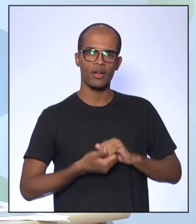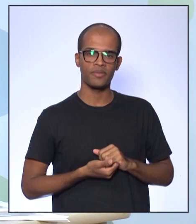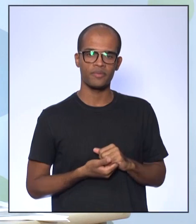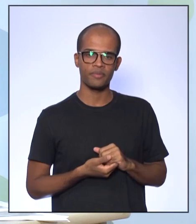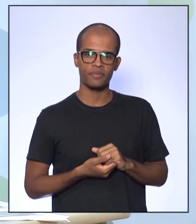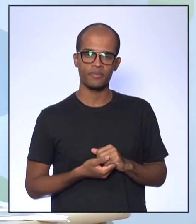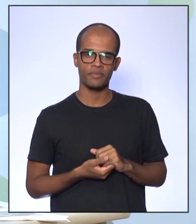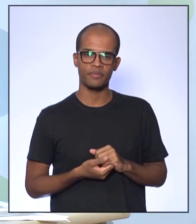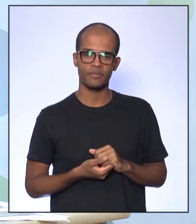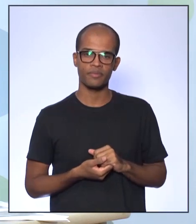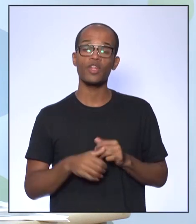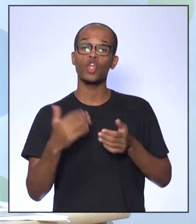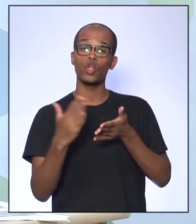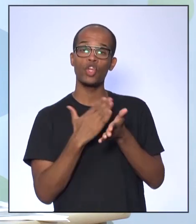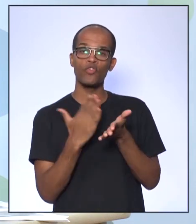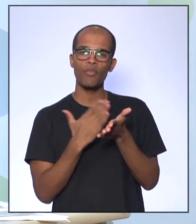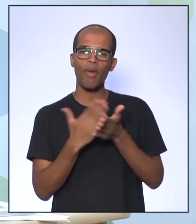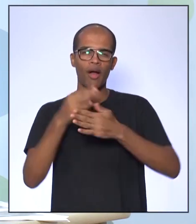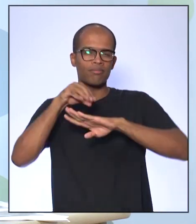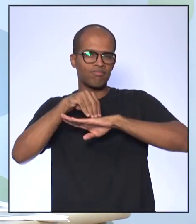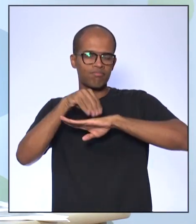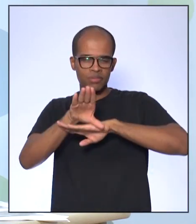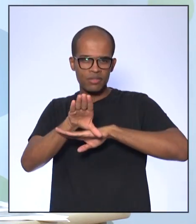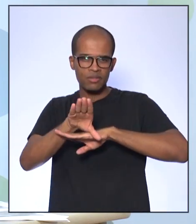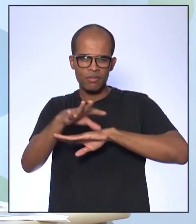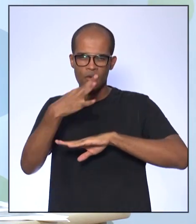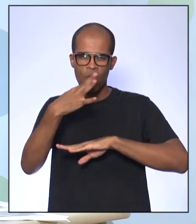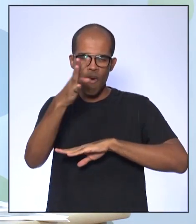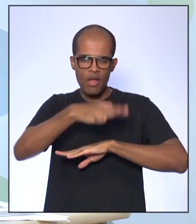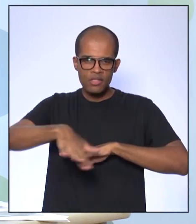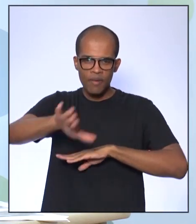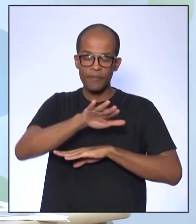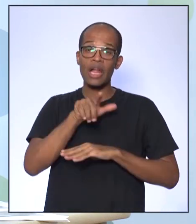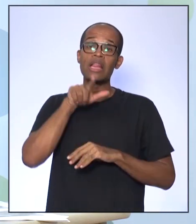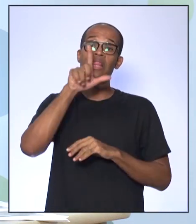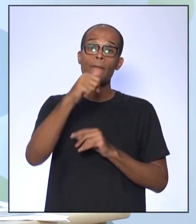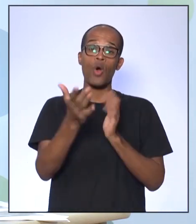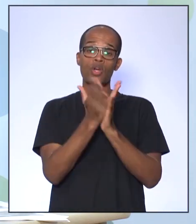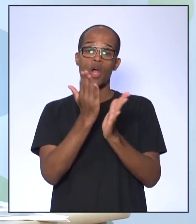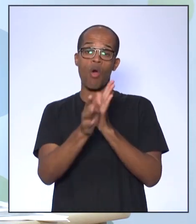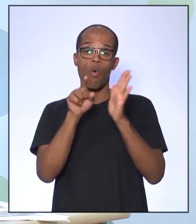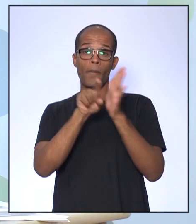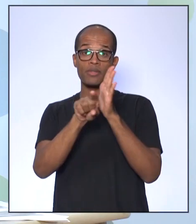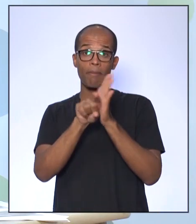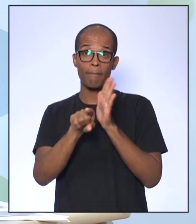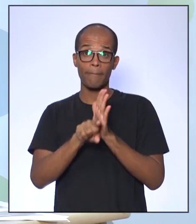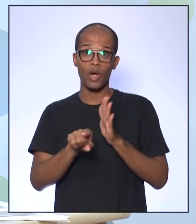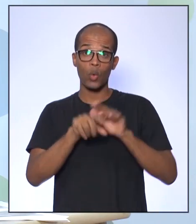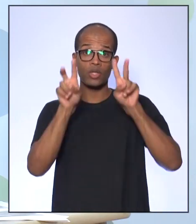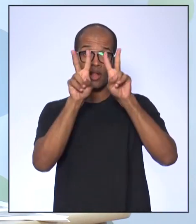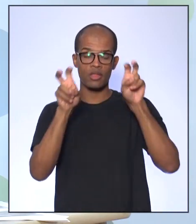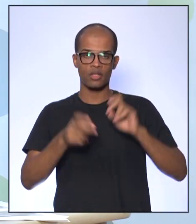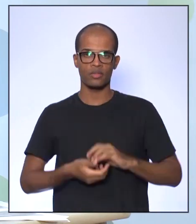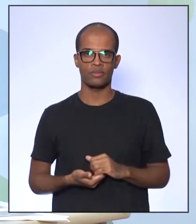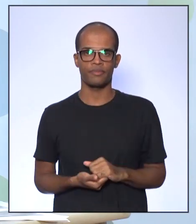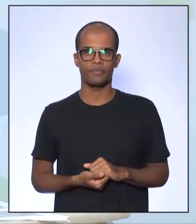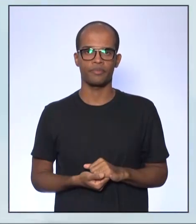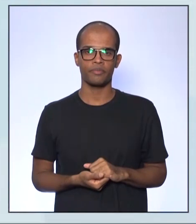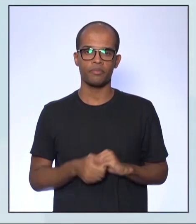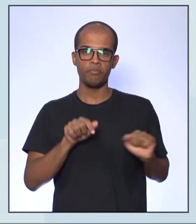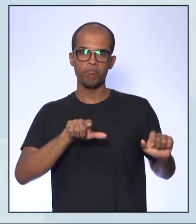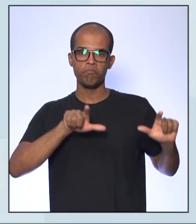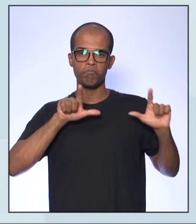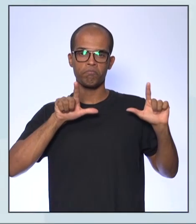deste livro, para poder familiarizar nosso aluno em relação a isto, e depois faremos algumas perguntas em relação ao texto. Vamos lá? Na